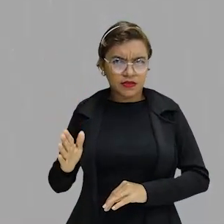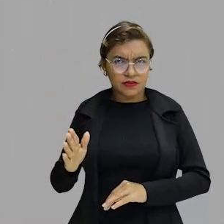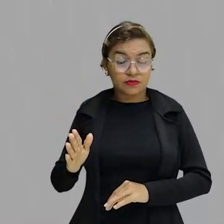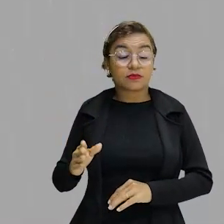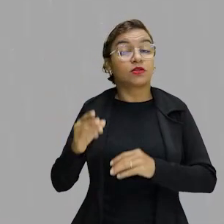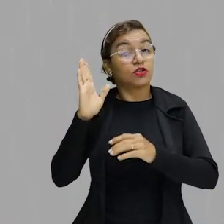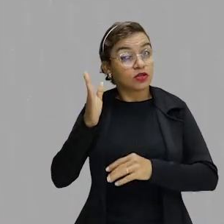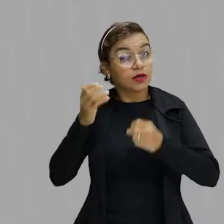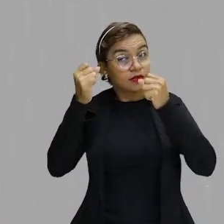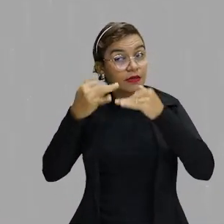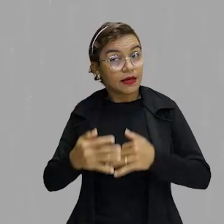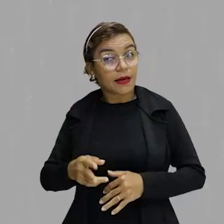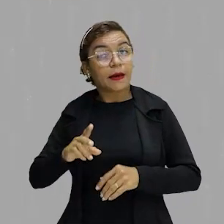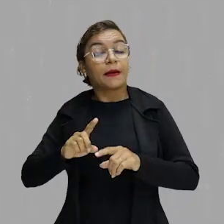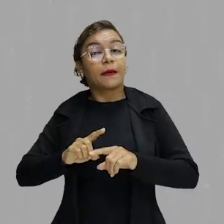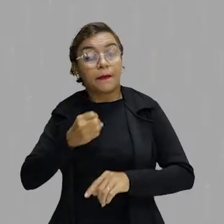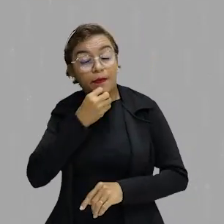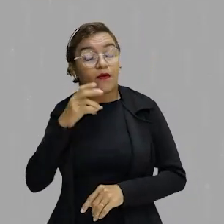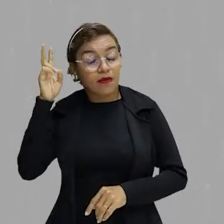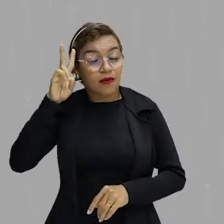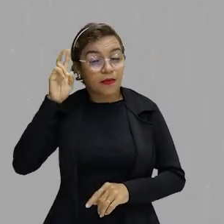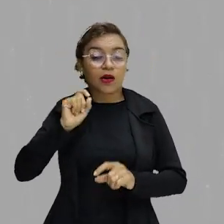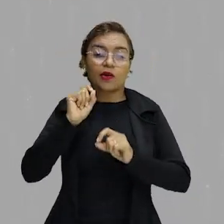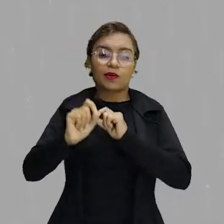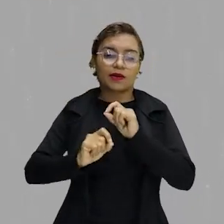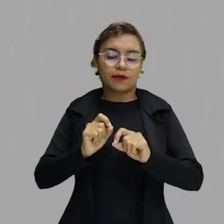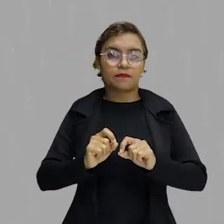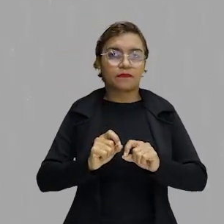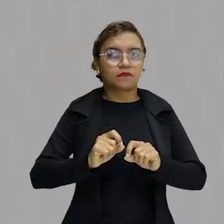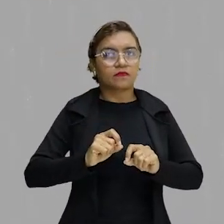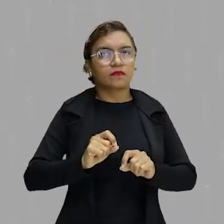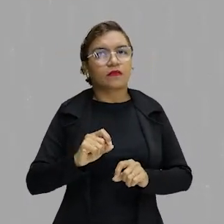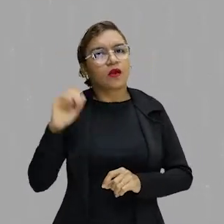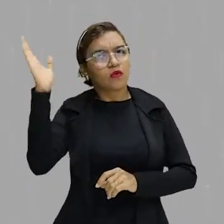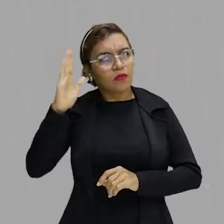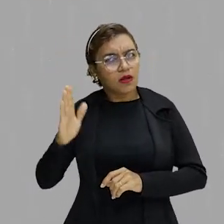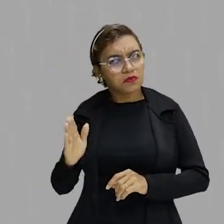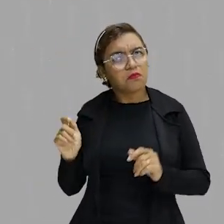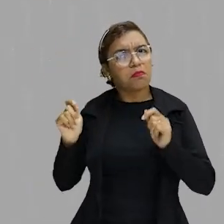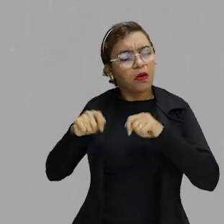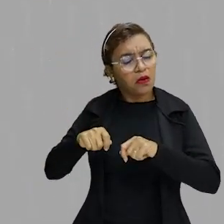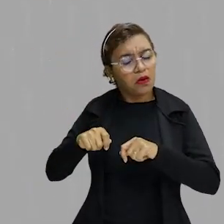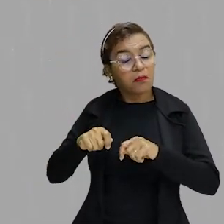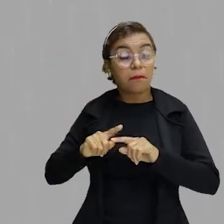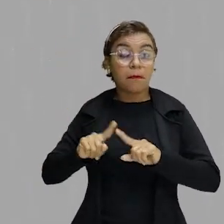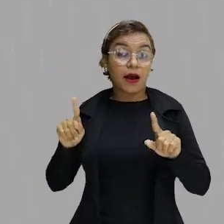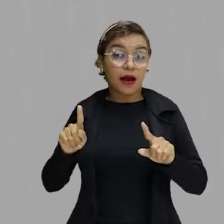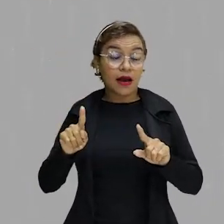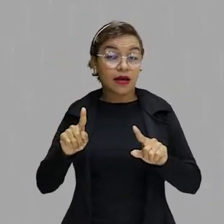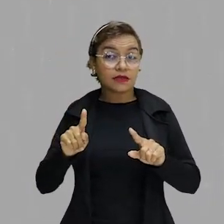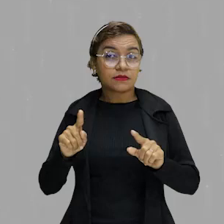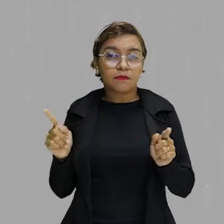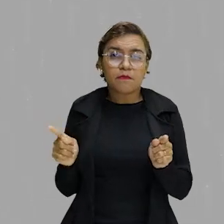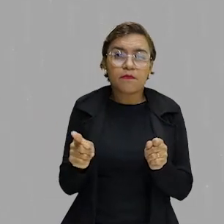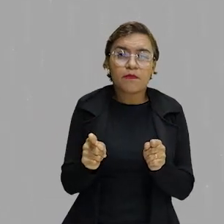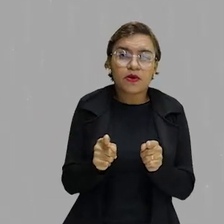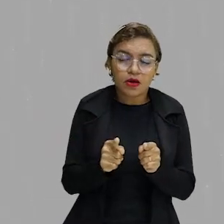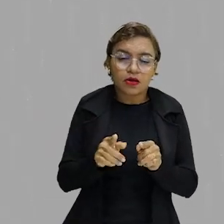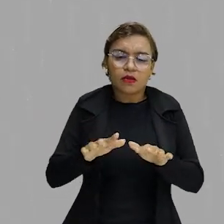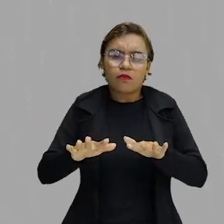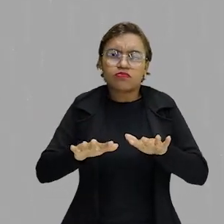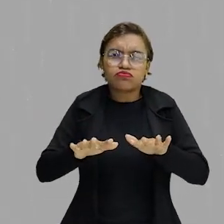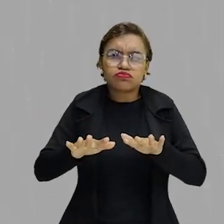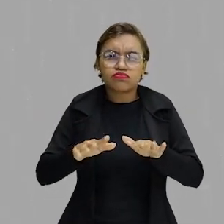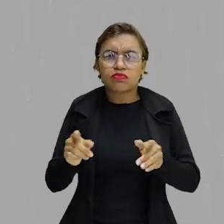sempre bom lembrar, né? Terremotos, o Brasil pode sim sofrer terremotos, mas apenas terremotos de baixa intensidade, tá